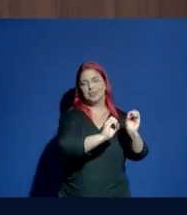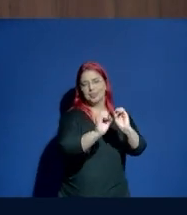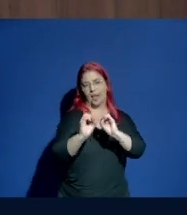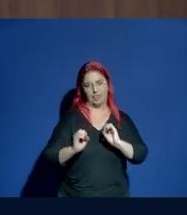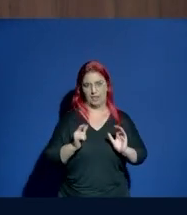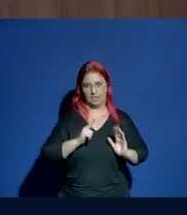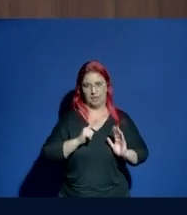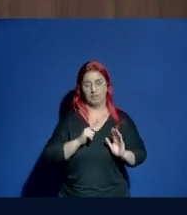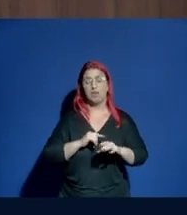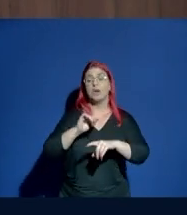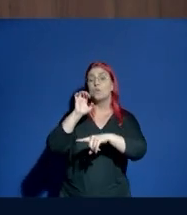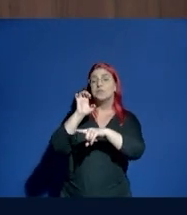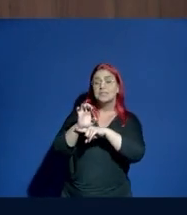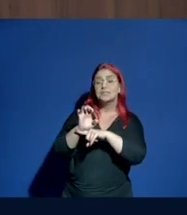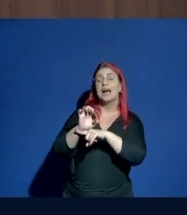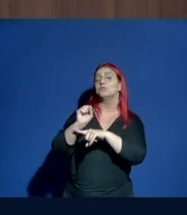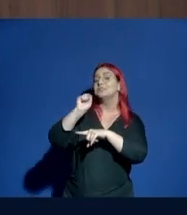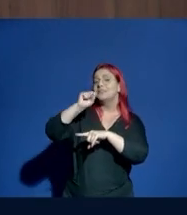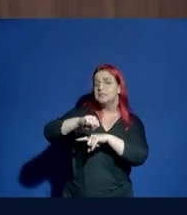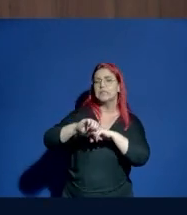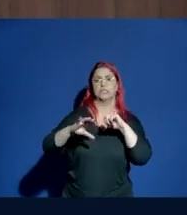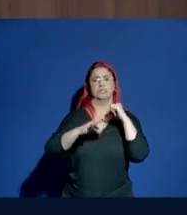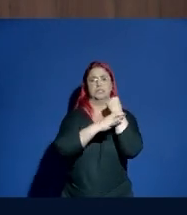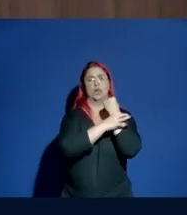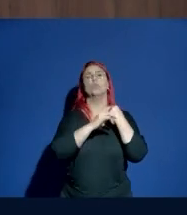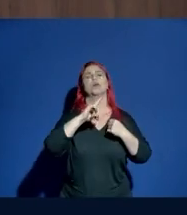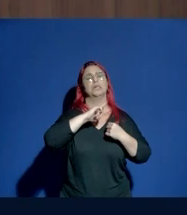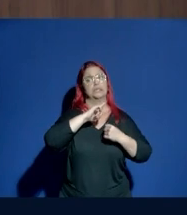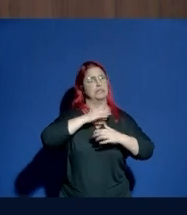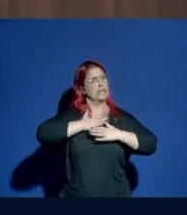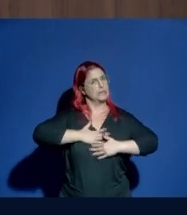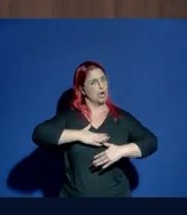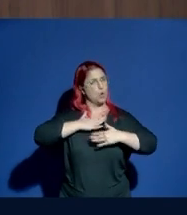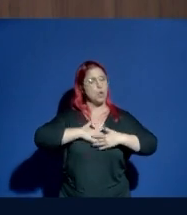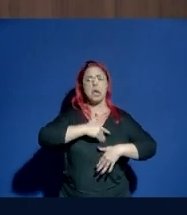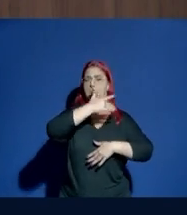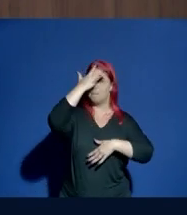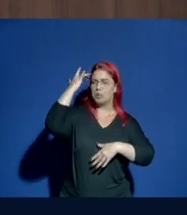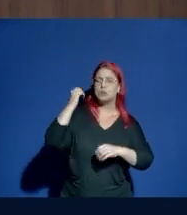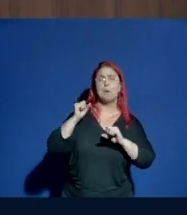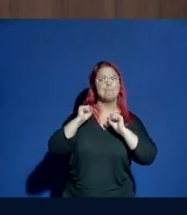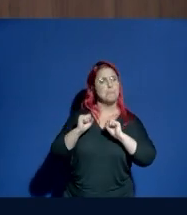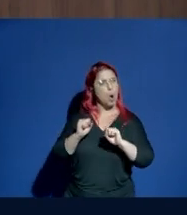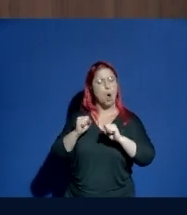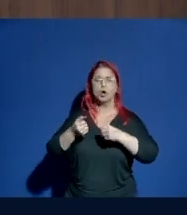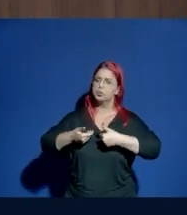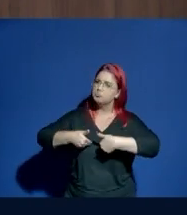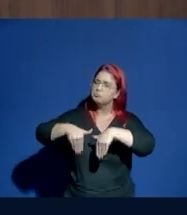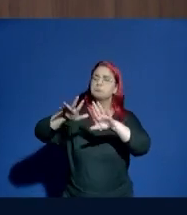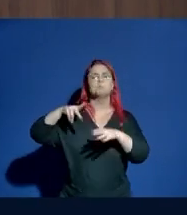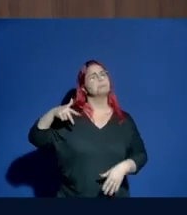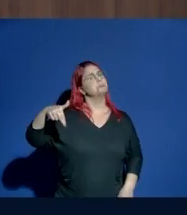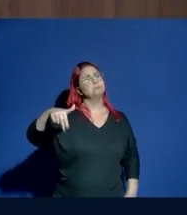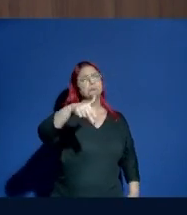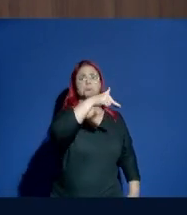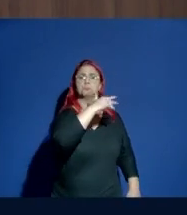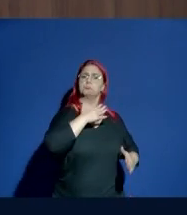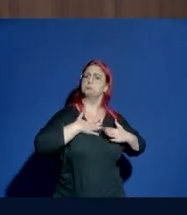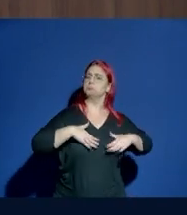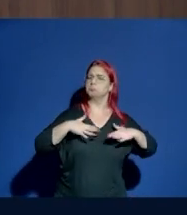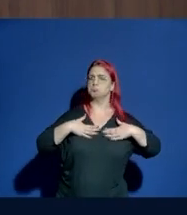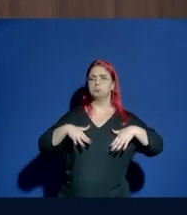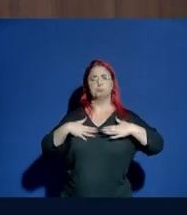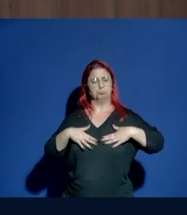o Estado tá totalmente tranquilo para poder as pessoas irem investirem caminharem ali com maior